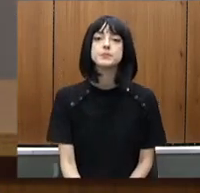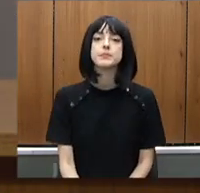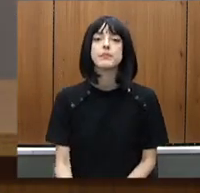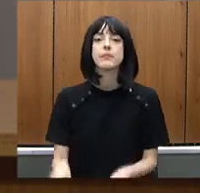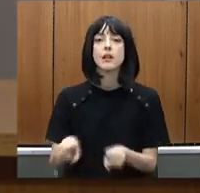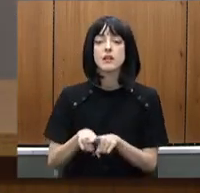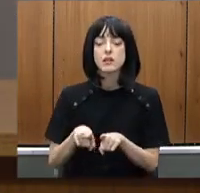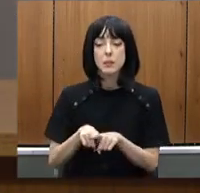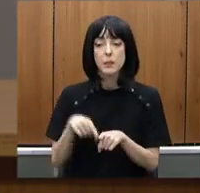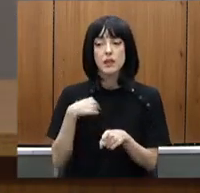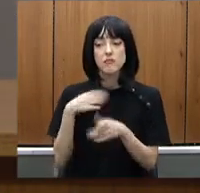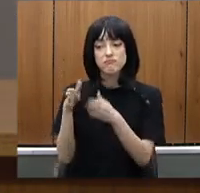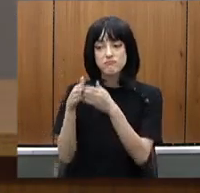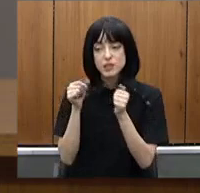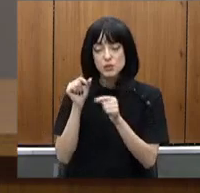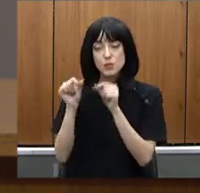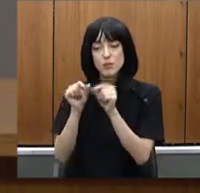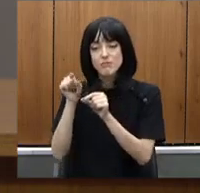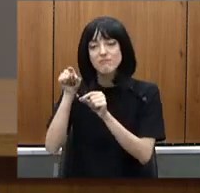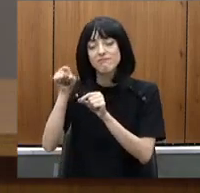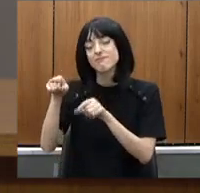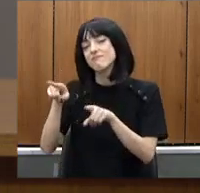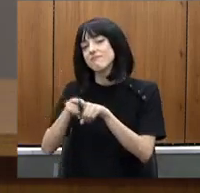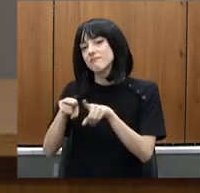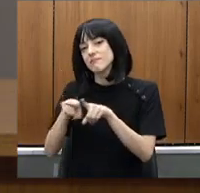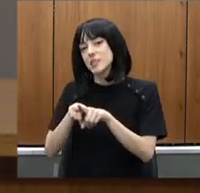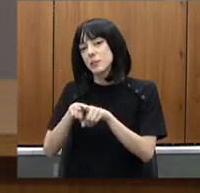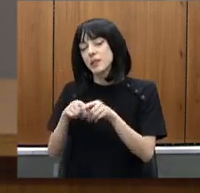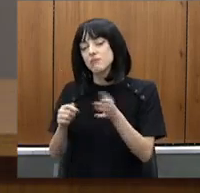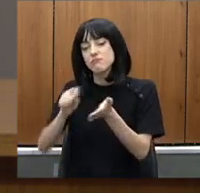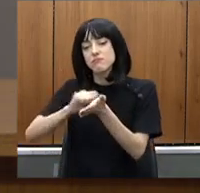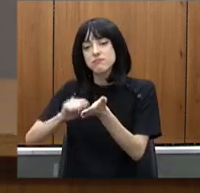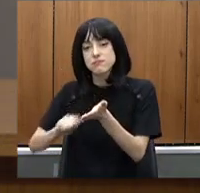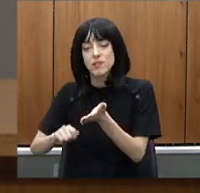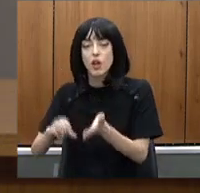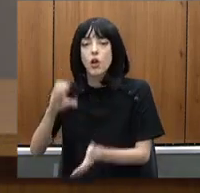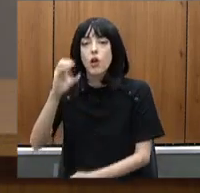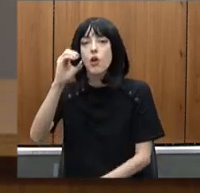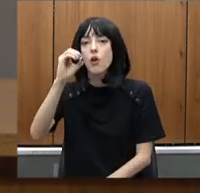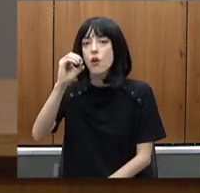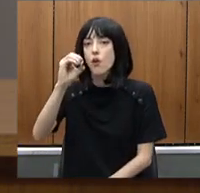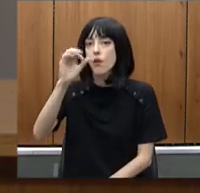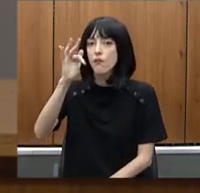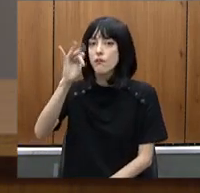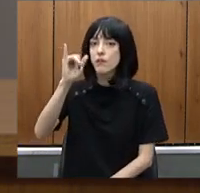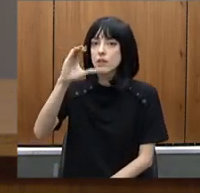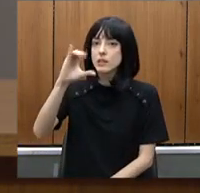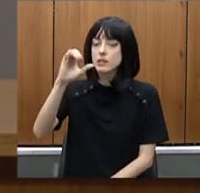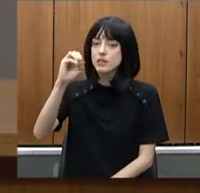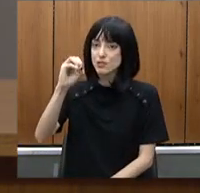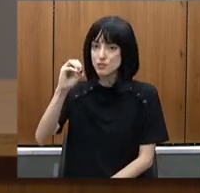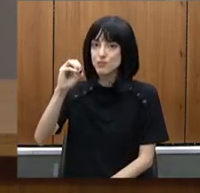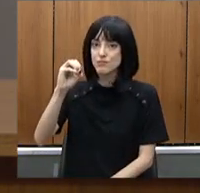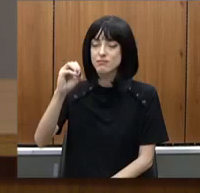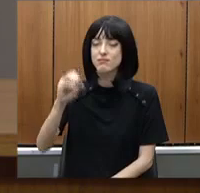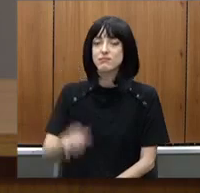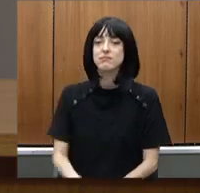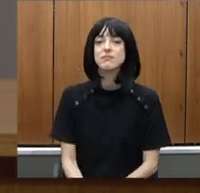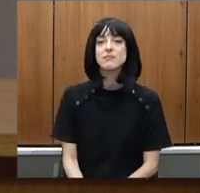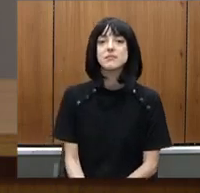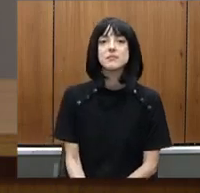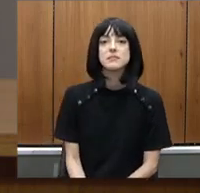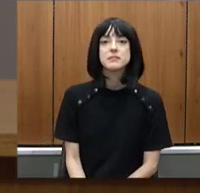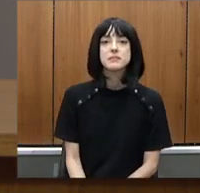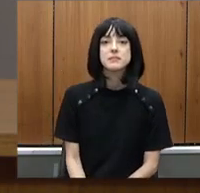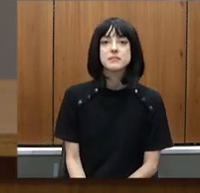daqueles que participaram da Assembleia fiscaliza Comandante esses dois pênaltis aí para o senhor resolveu o problema